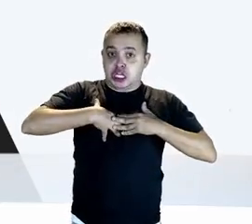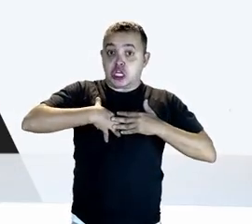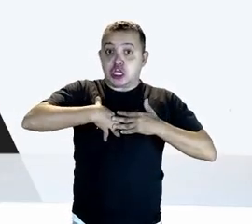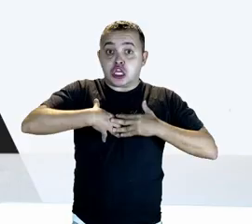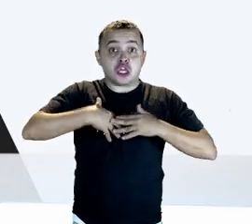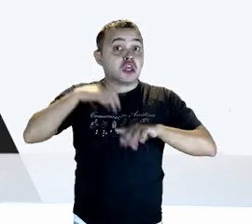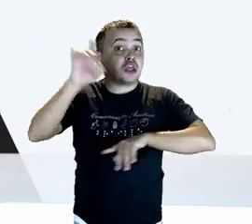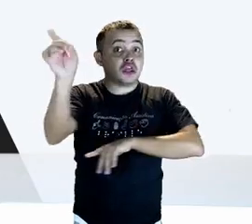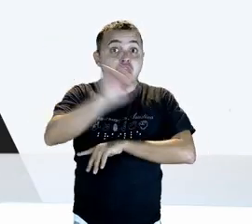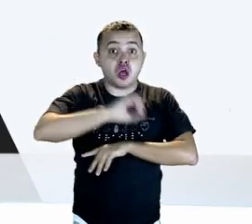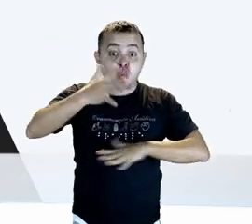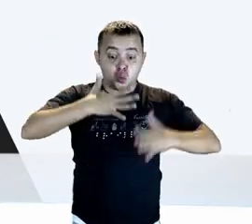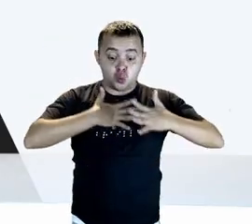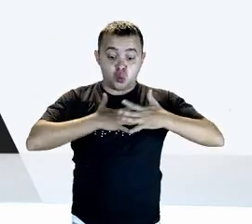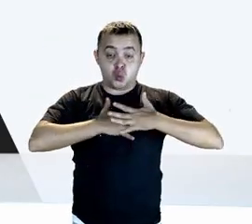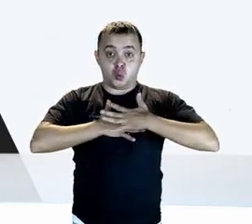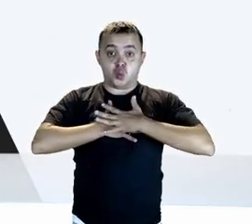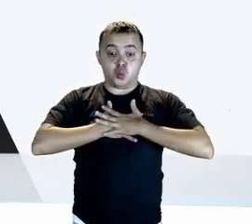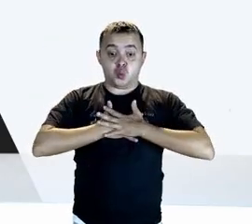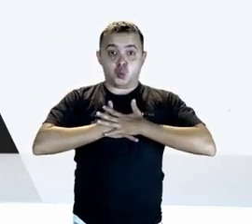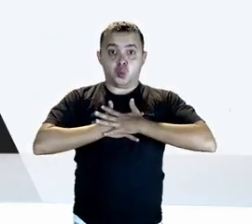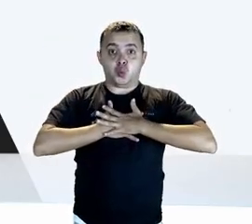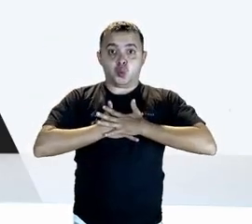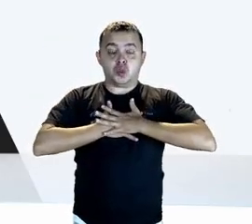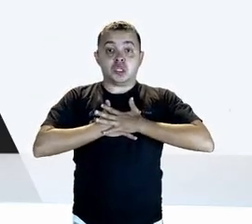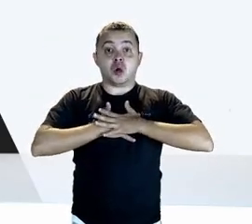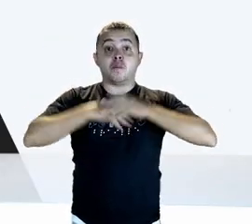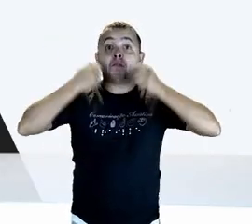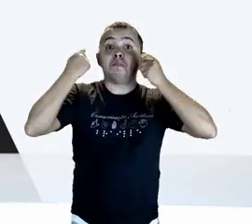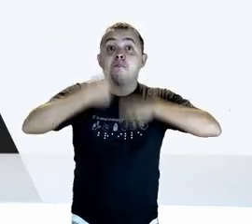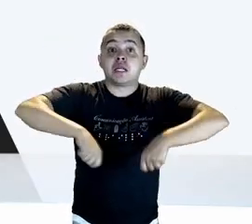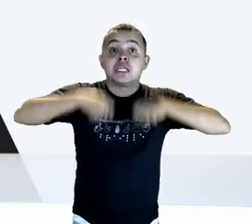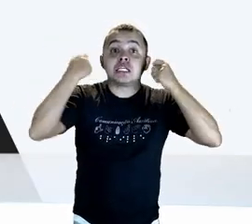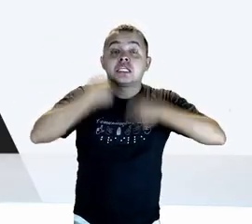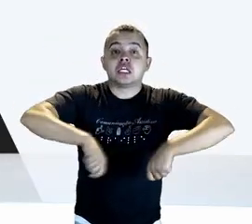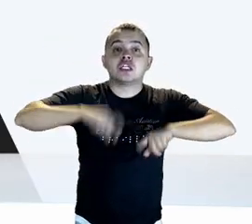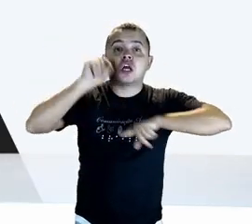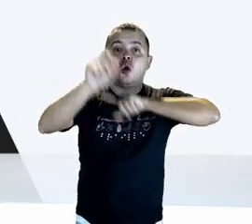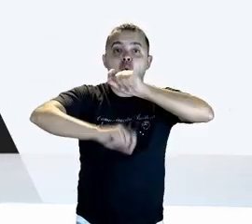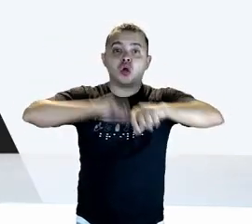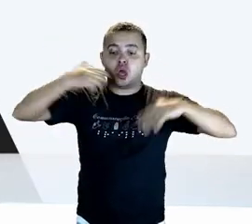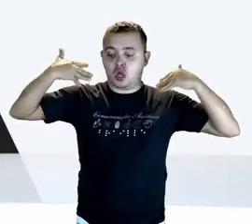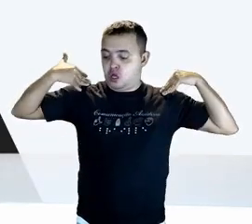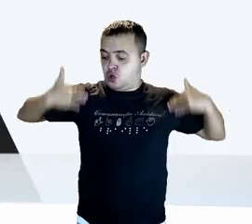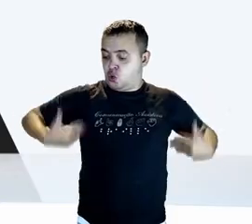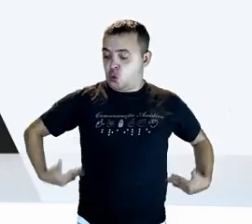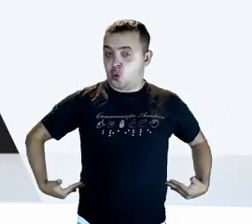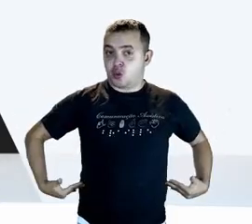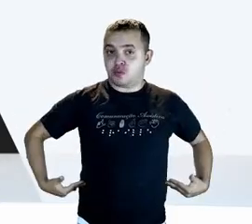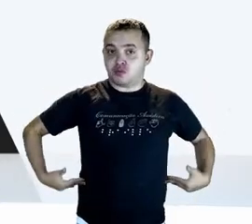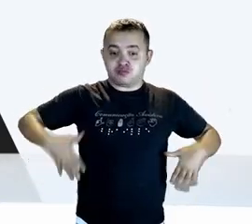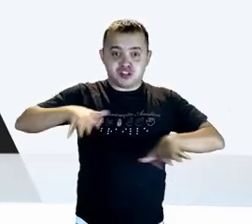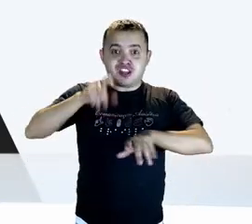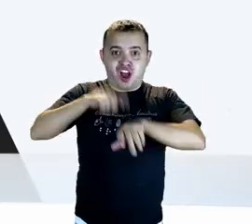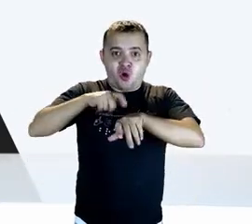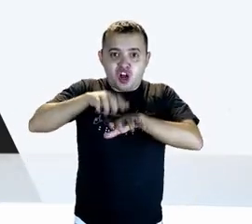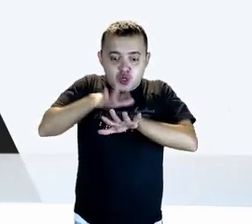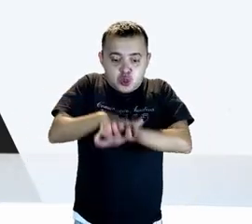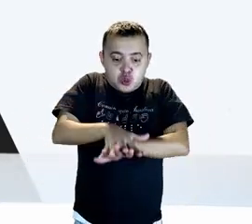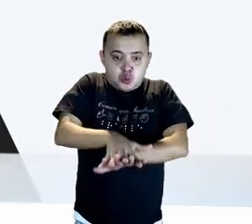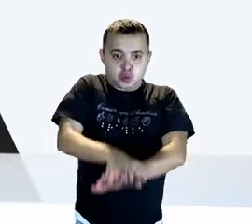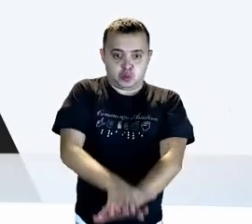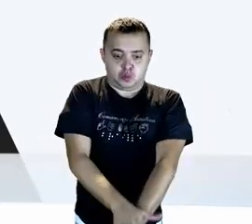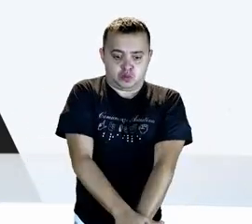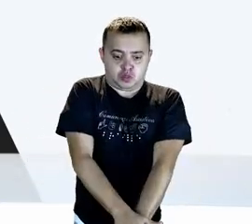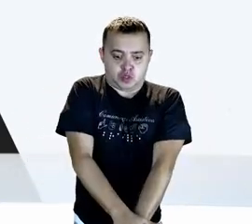as compressões. Então, você precisa movimentar o quê? O seu tronco, tá? Para não exercer